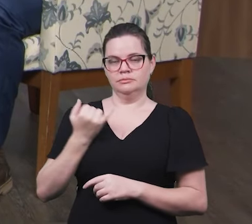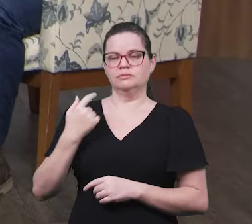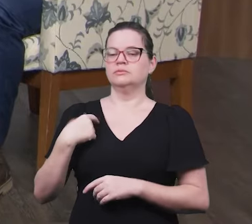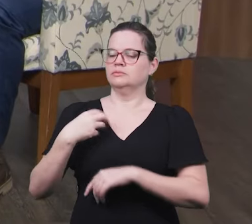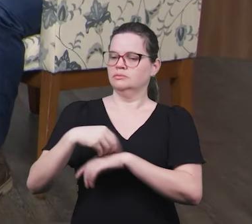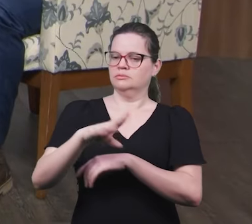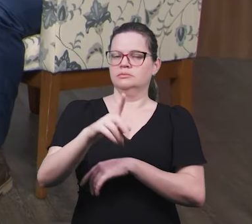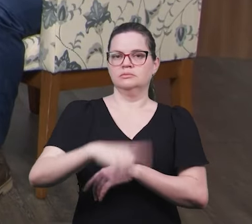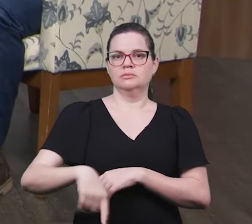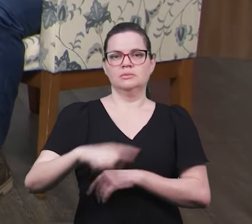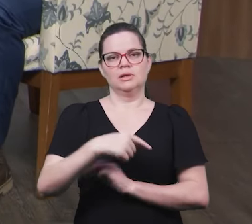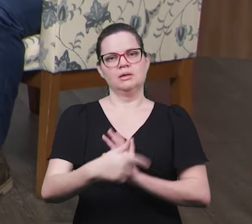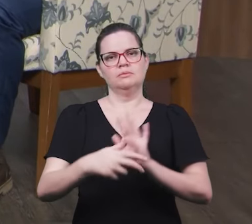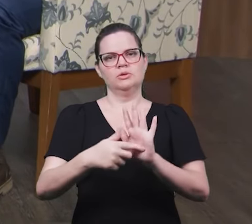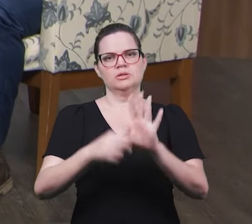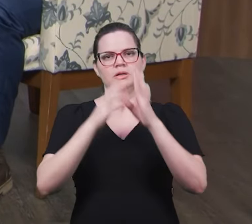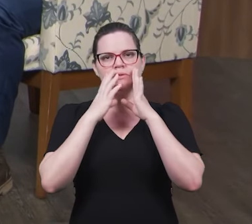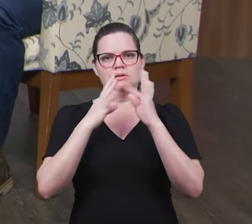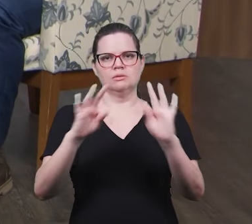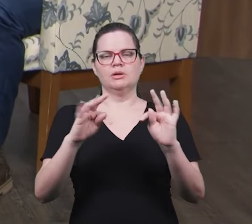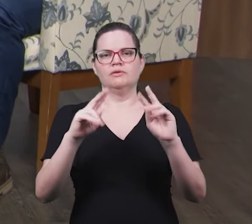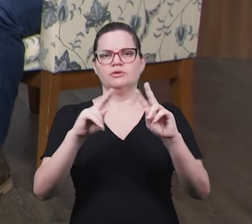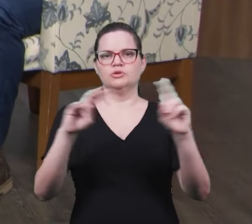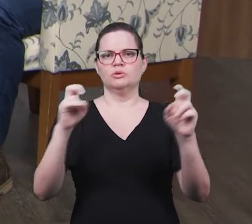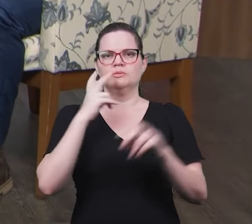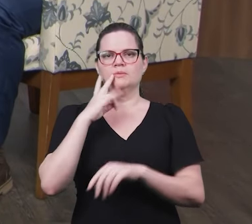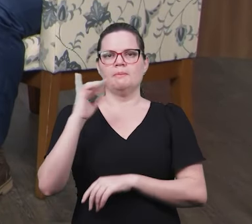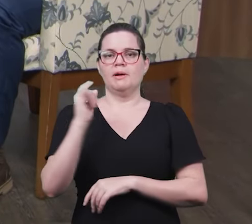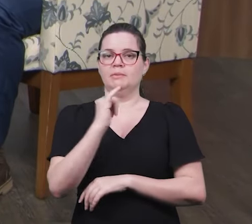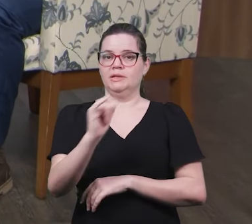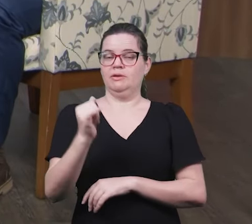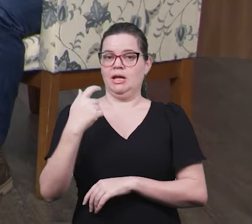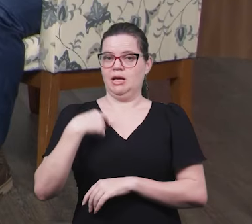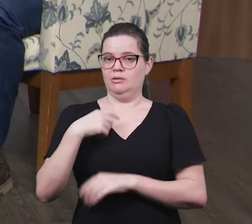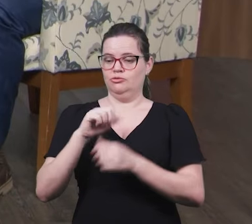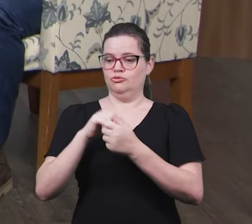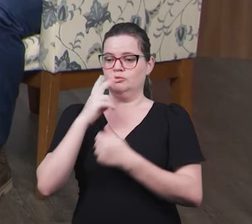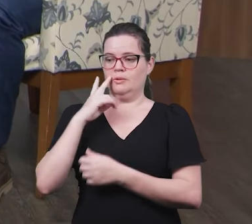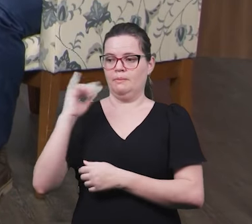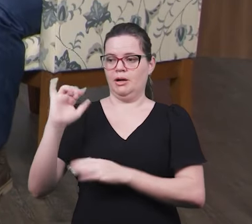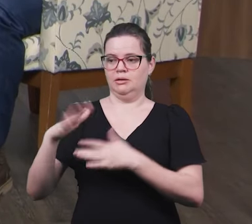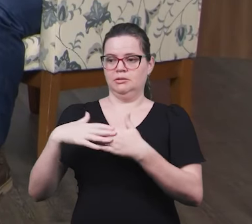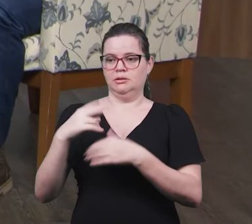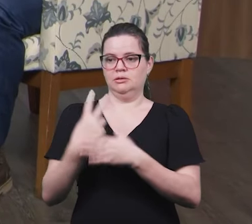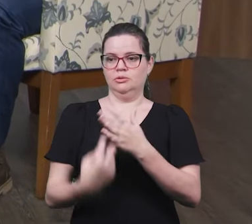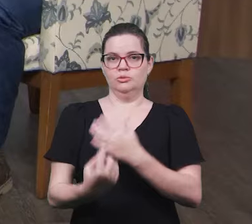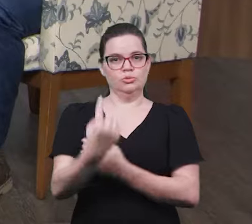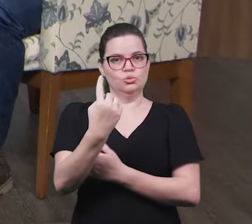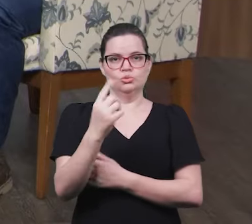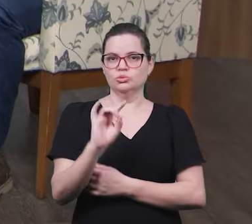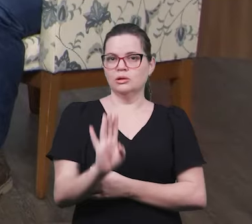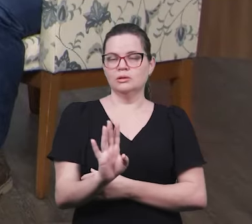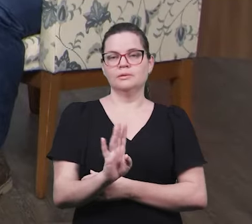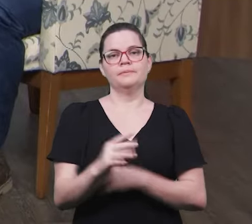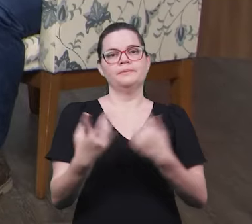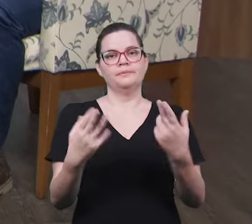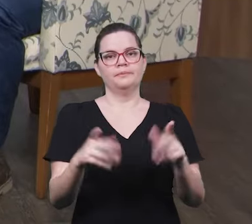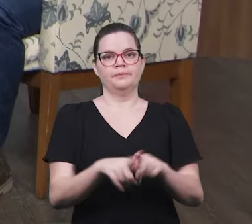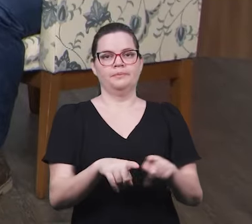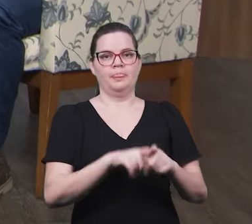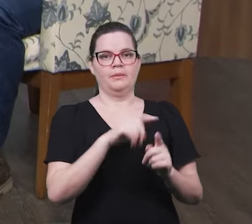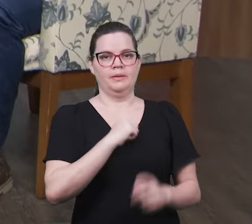ele testificava do Pai, mas ele disse assim, eu e o Pai somos um. Então, o que Arão fez aqui foi exatamente isso. Ele mostrou